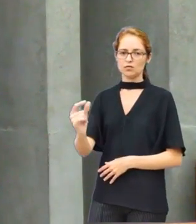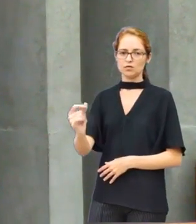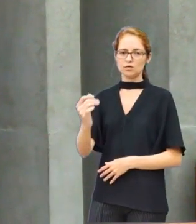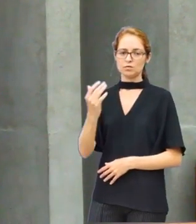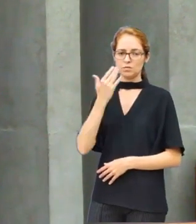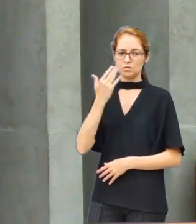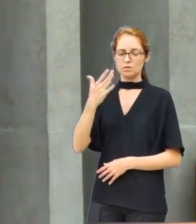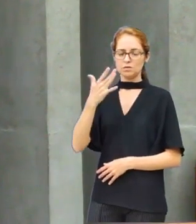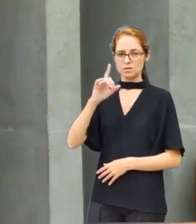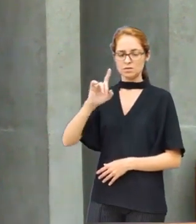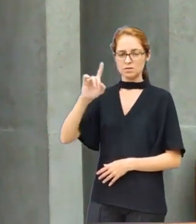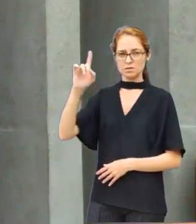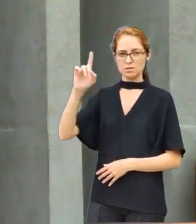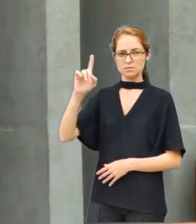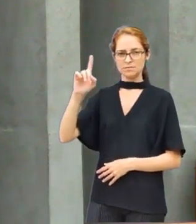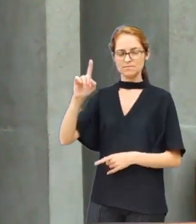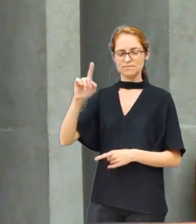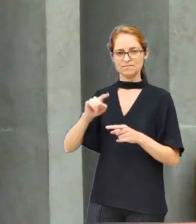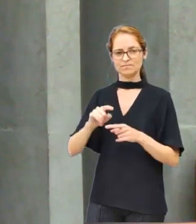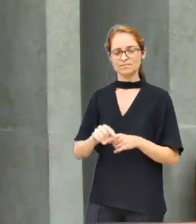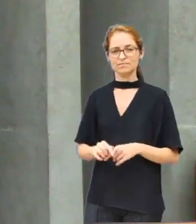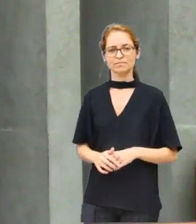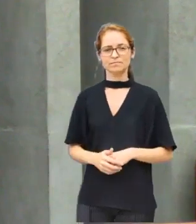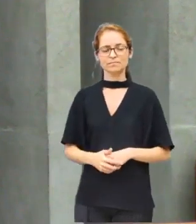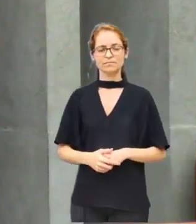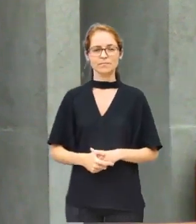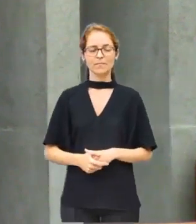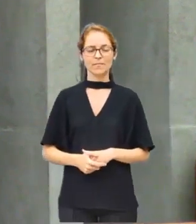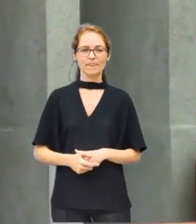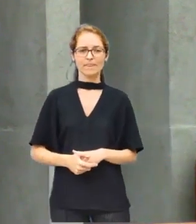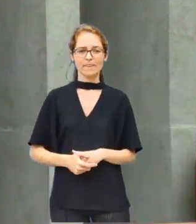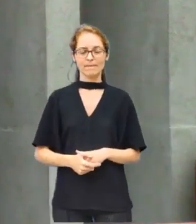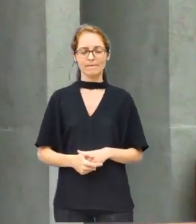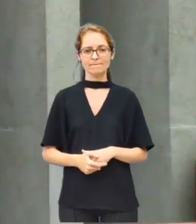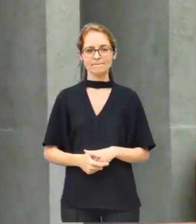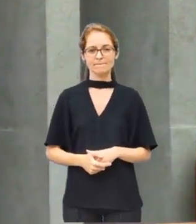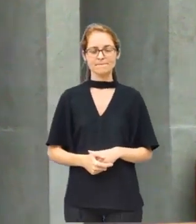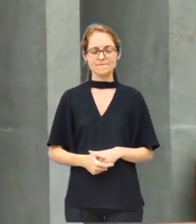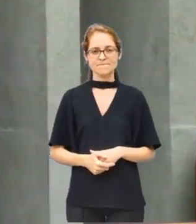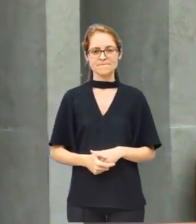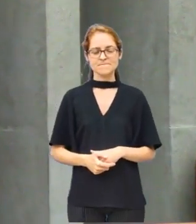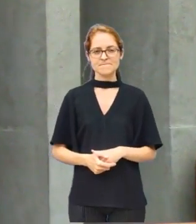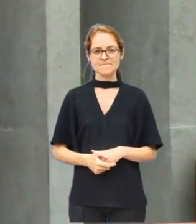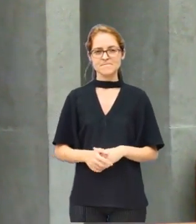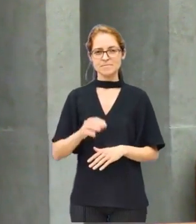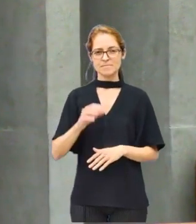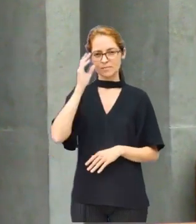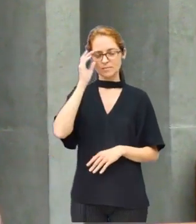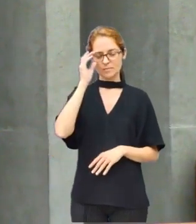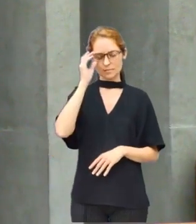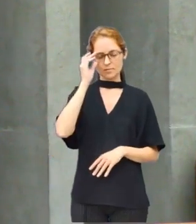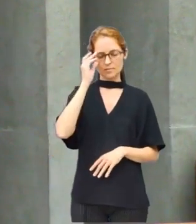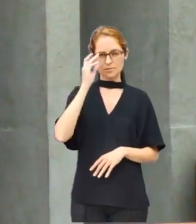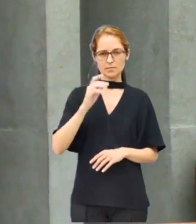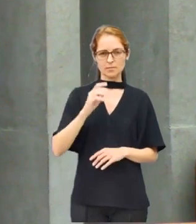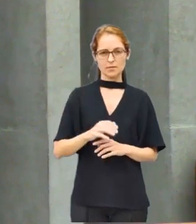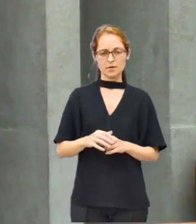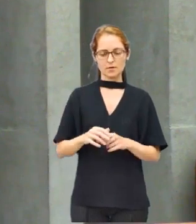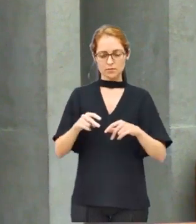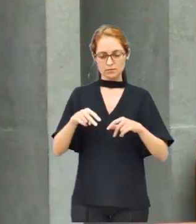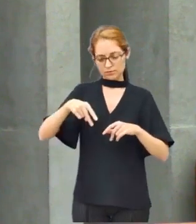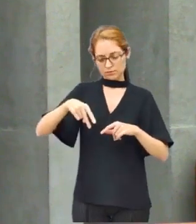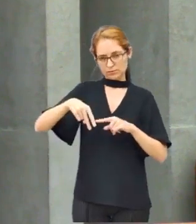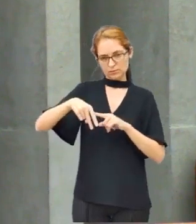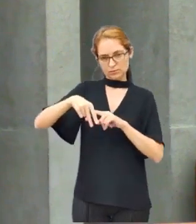Senhor. Porém, essa história muda. Lá no finalzinho, quando eles lançam esse homem ao mar,